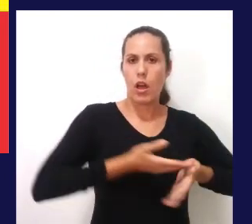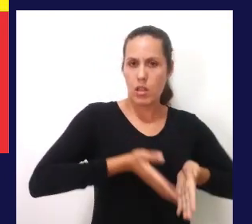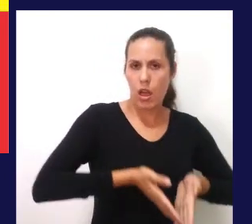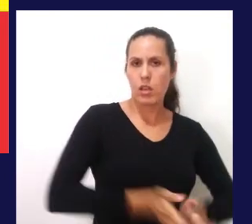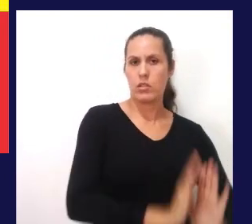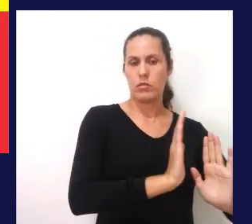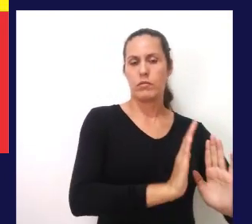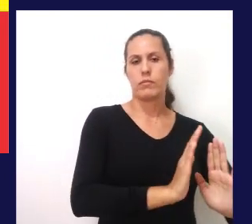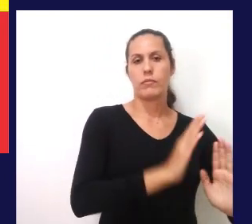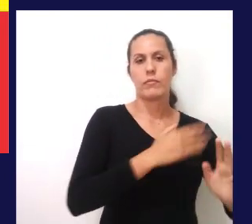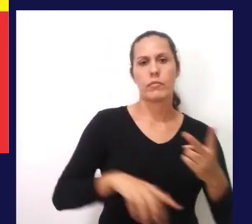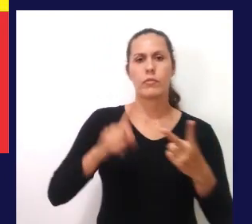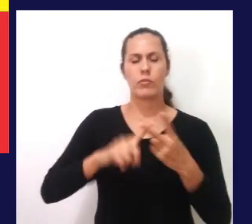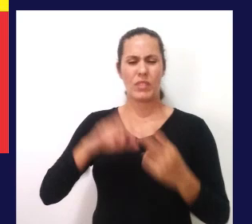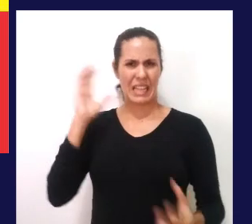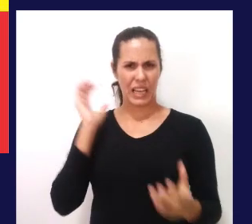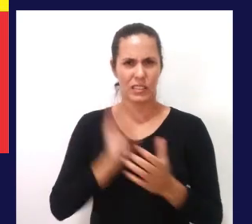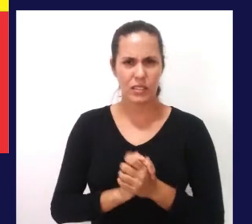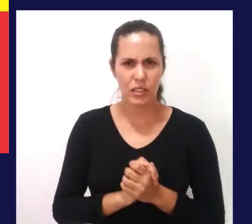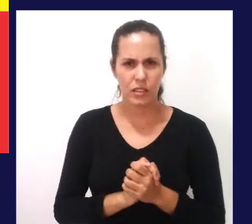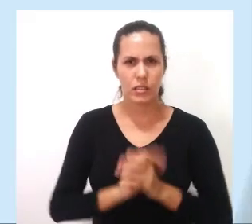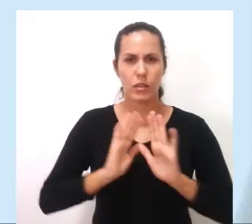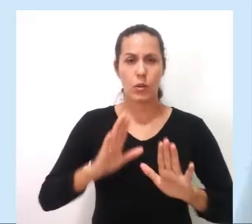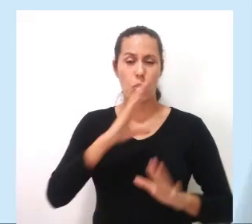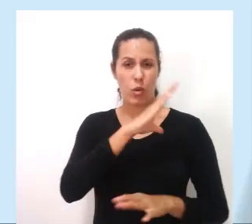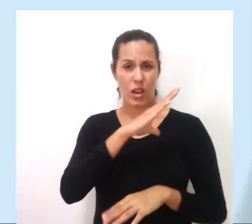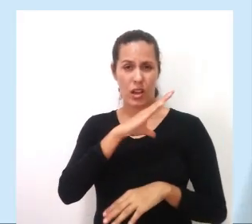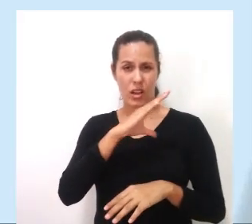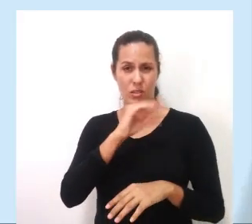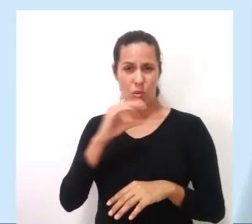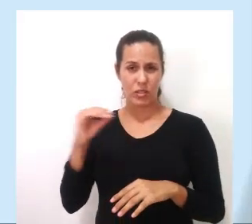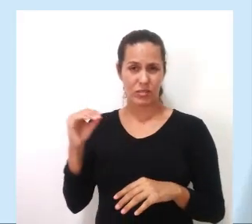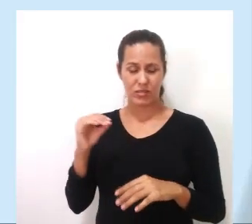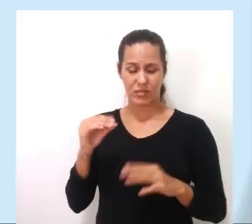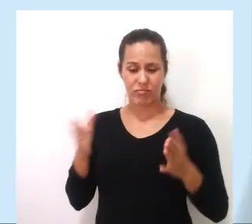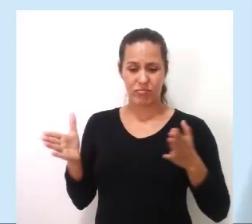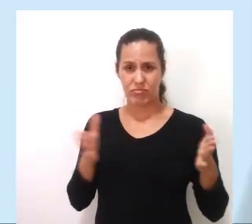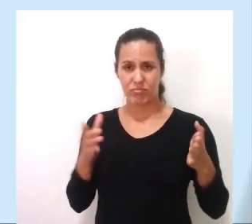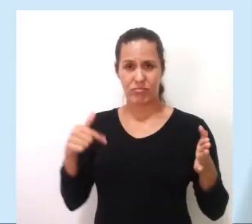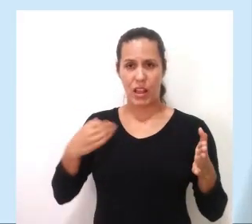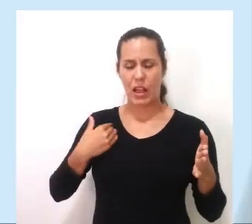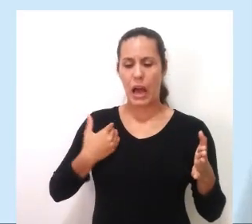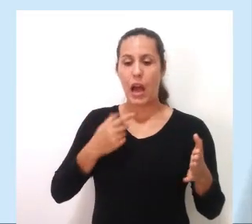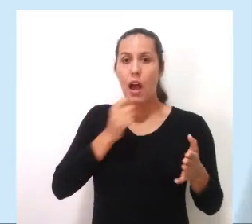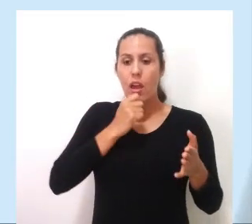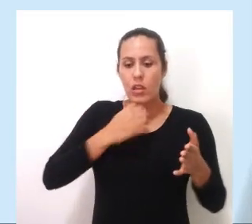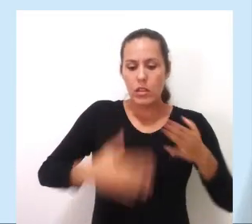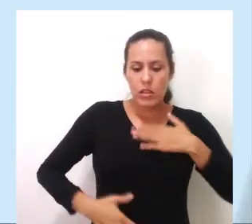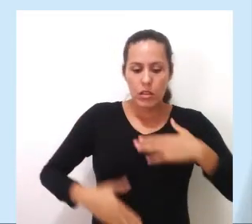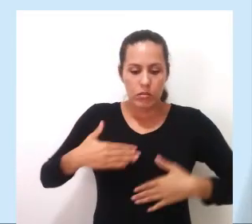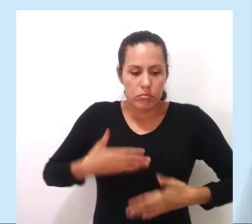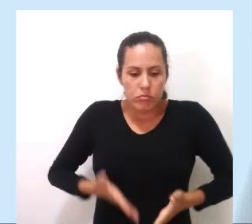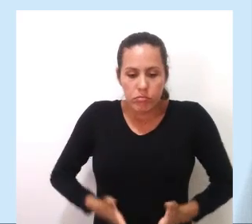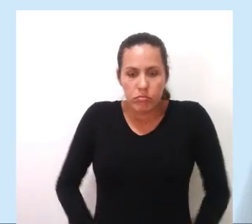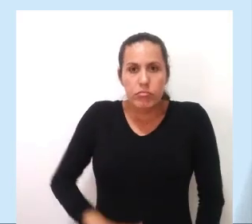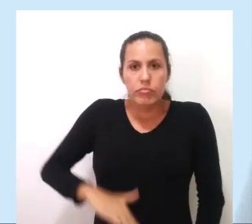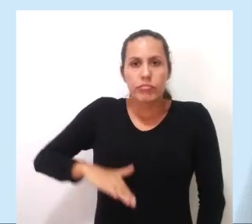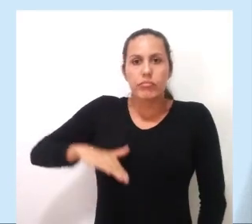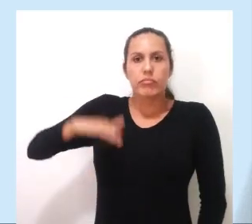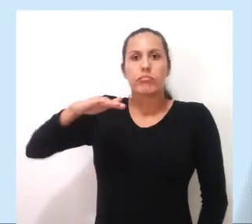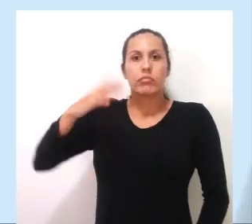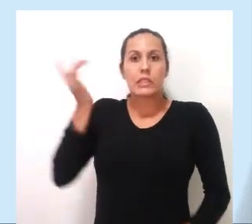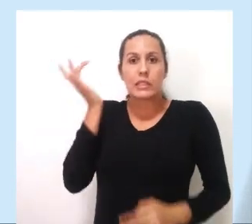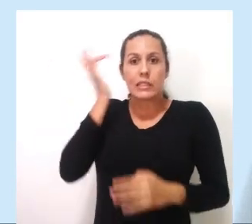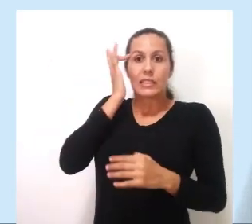né? Depois, casar. Uma adolescente praticamente ela está na sua maturidade ainda. Como é que ela